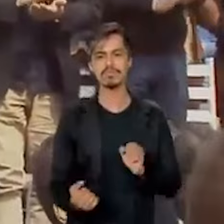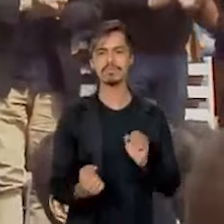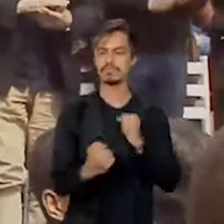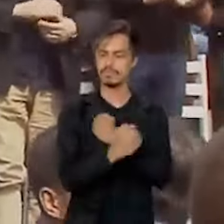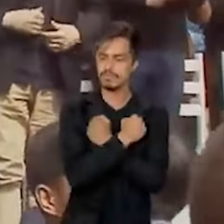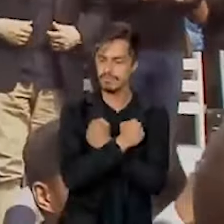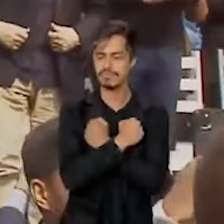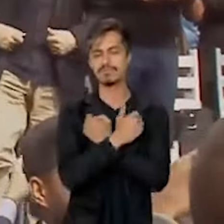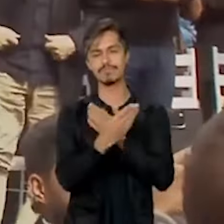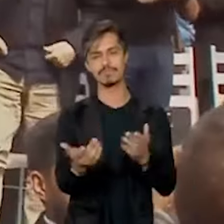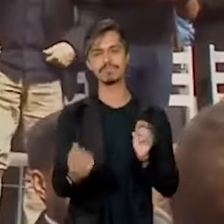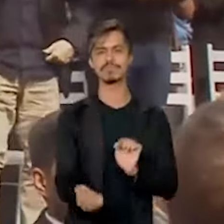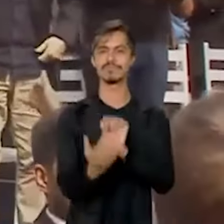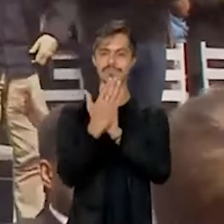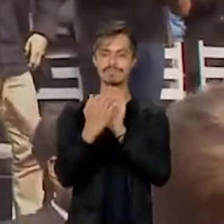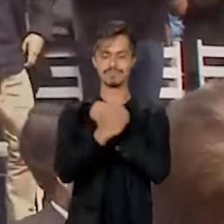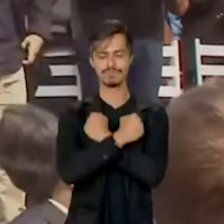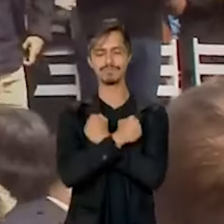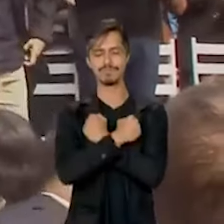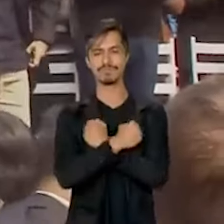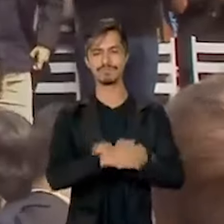um abraço.